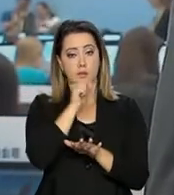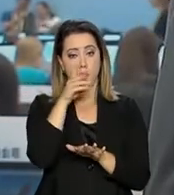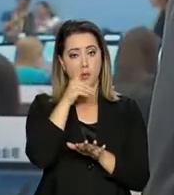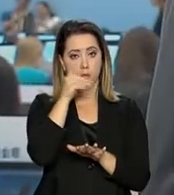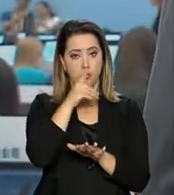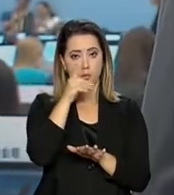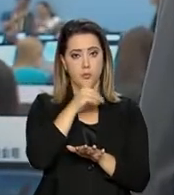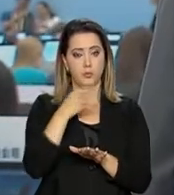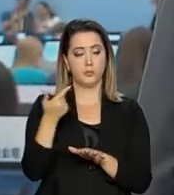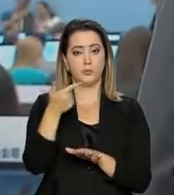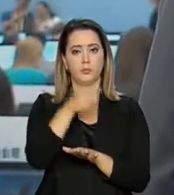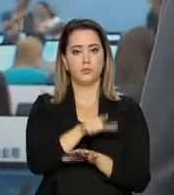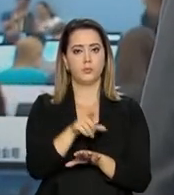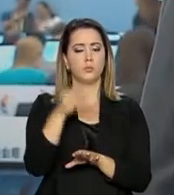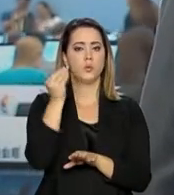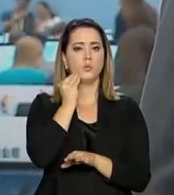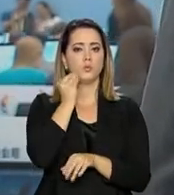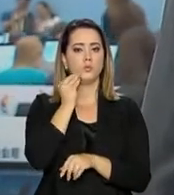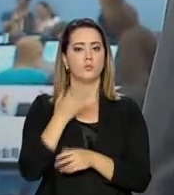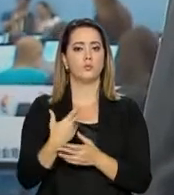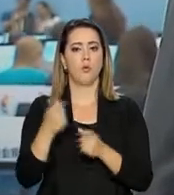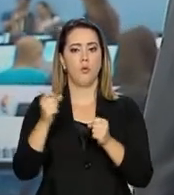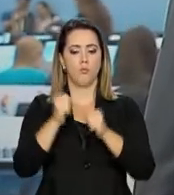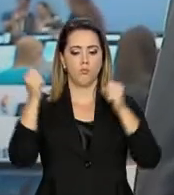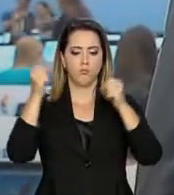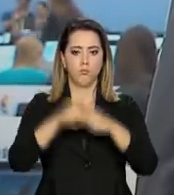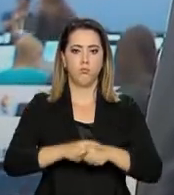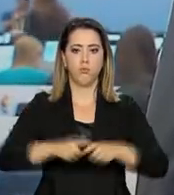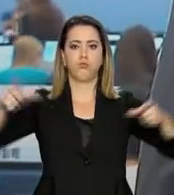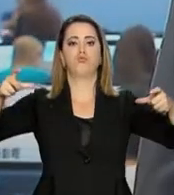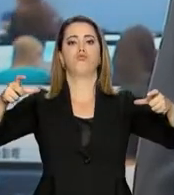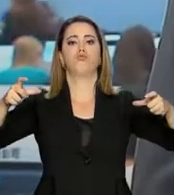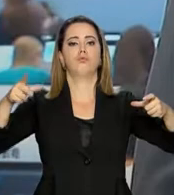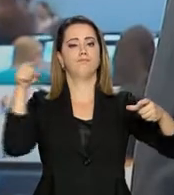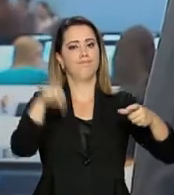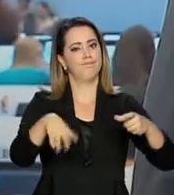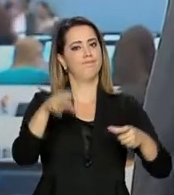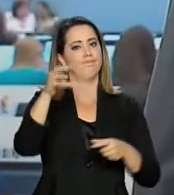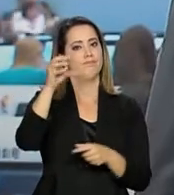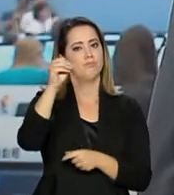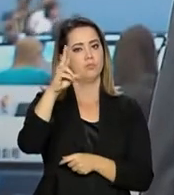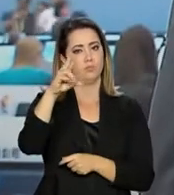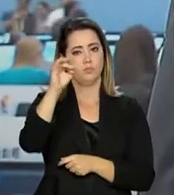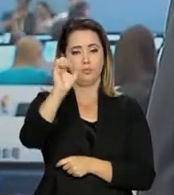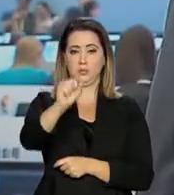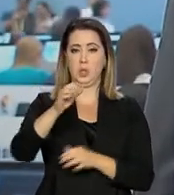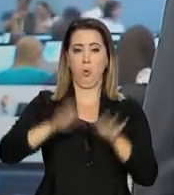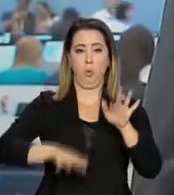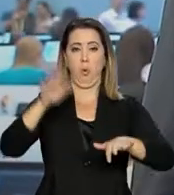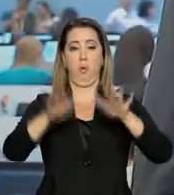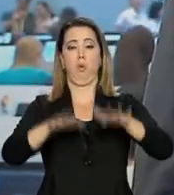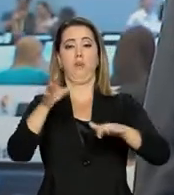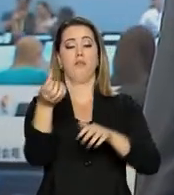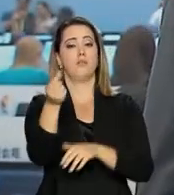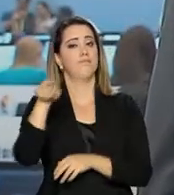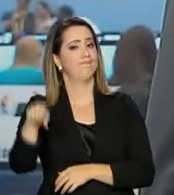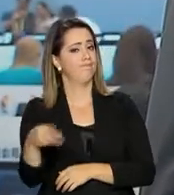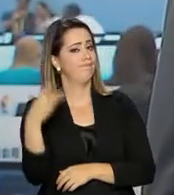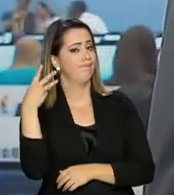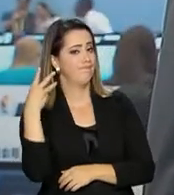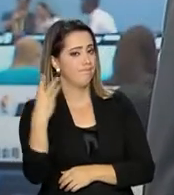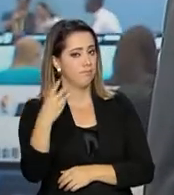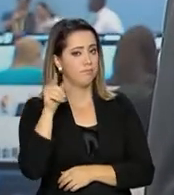programa nuclear soltou uma bomba de hidrogênio na península da coreia o que causou um terremoto de 6,3 graus